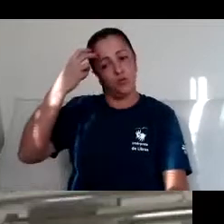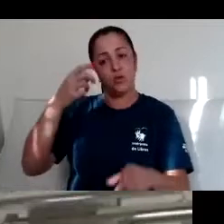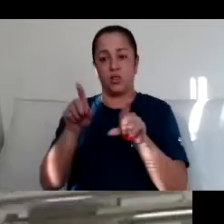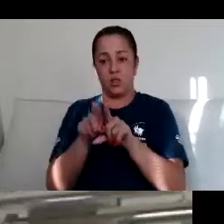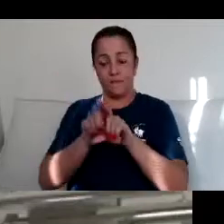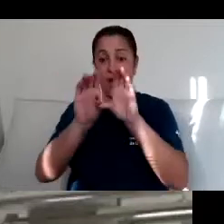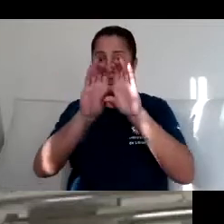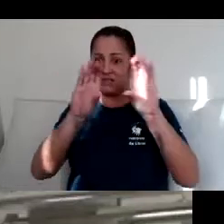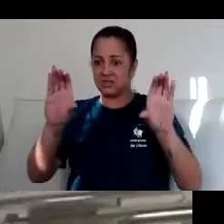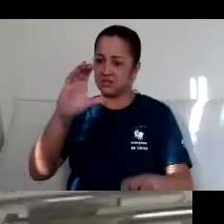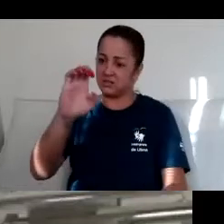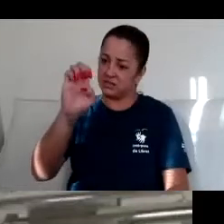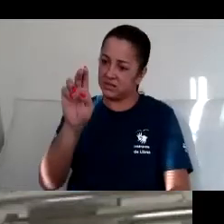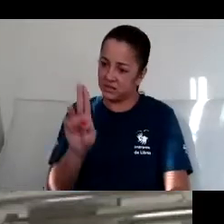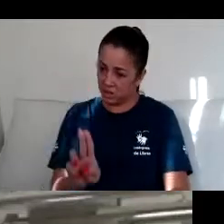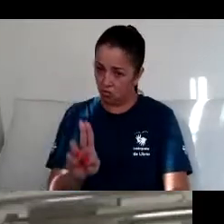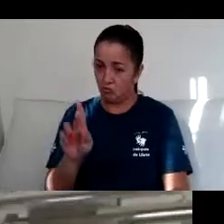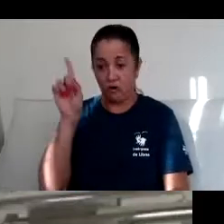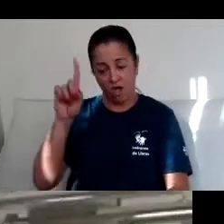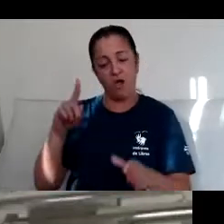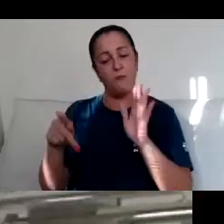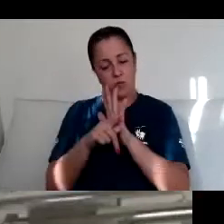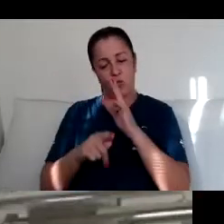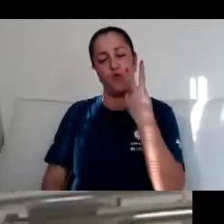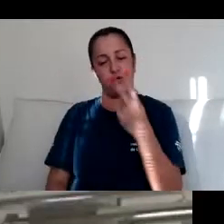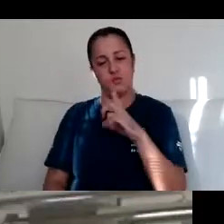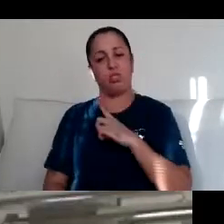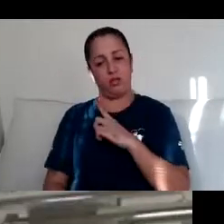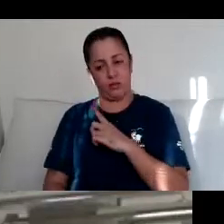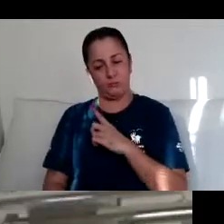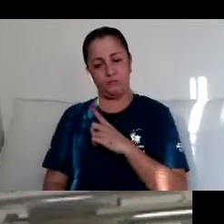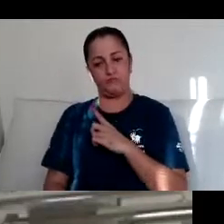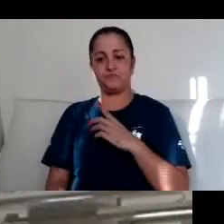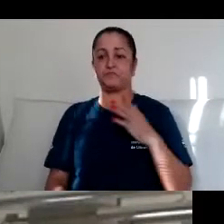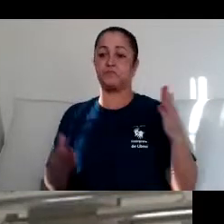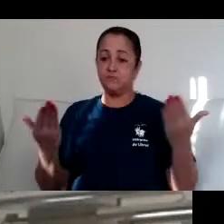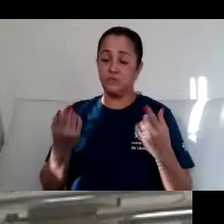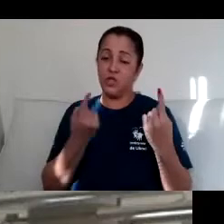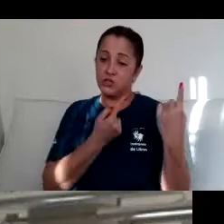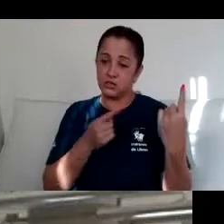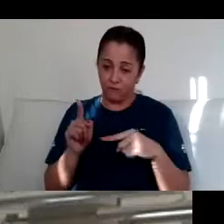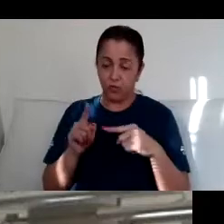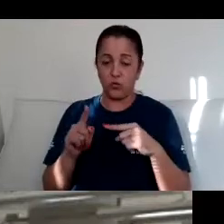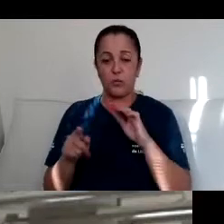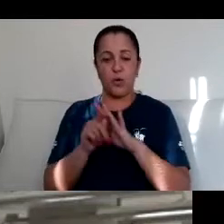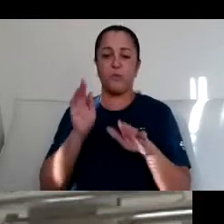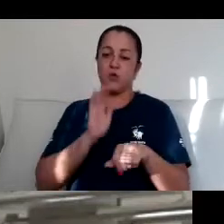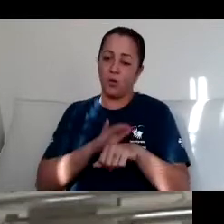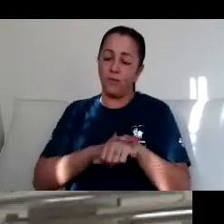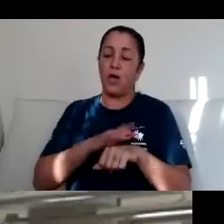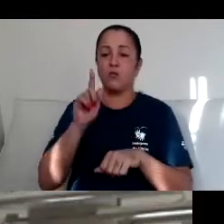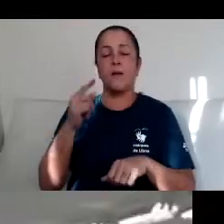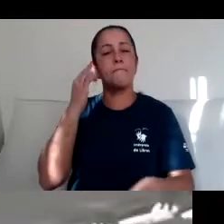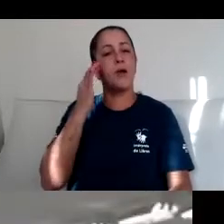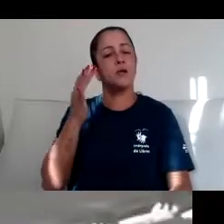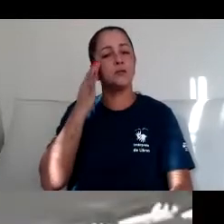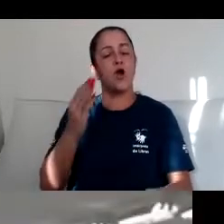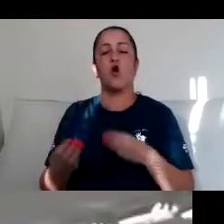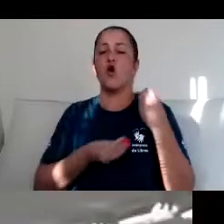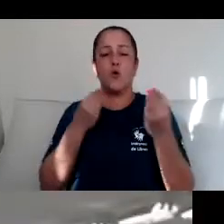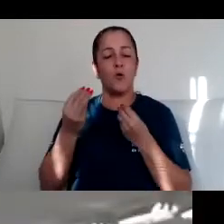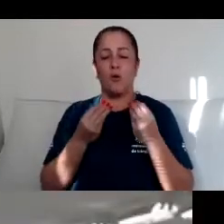Secretaria Municipal de Educação. O grande desafio nesse momento era pensar como a literatura, a informação e a